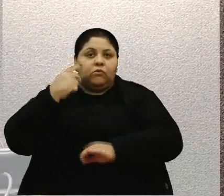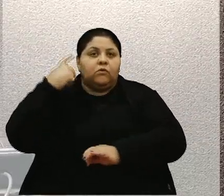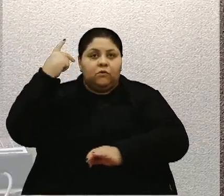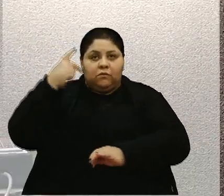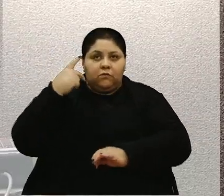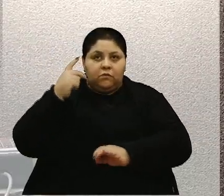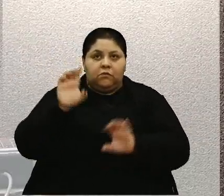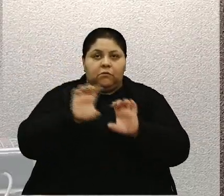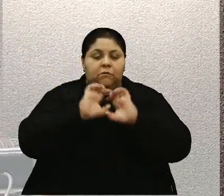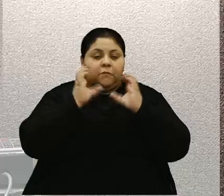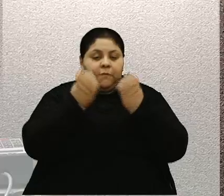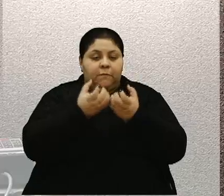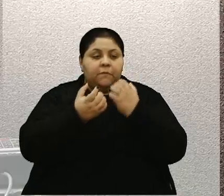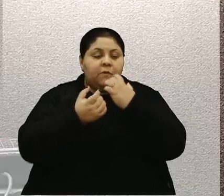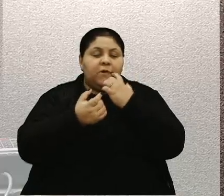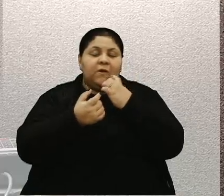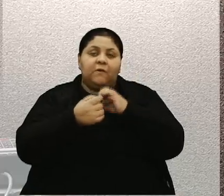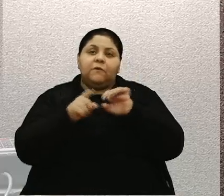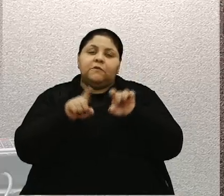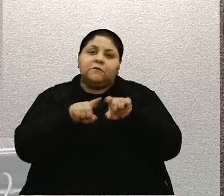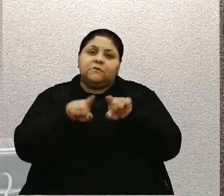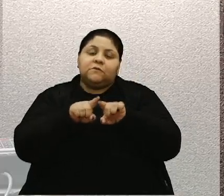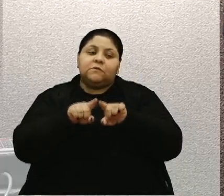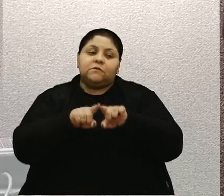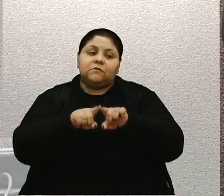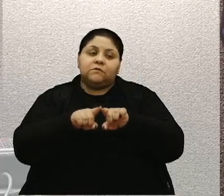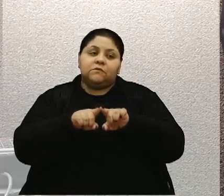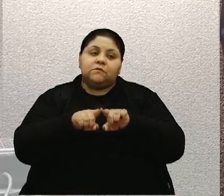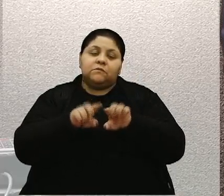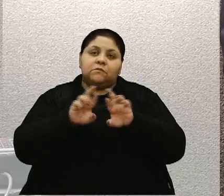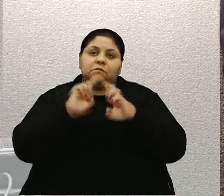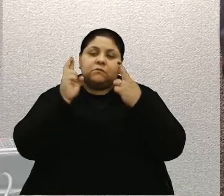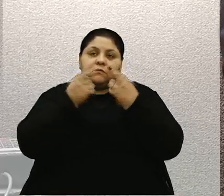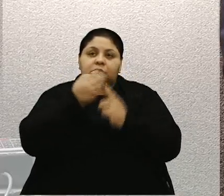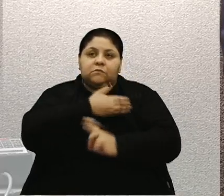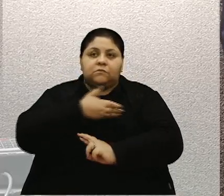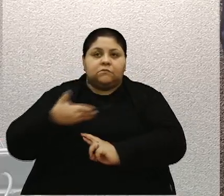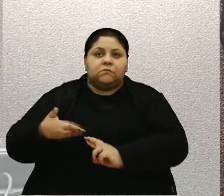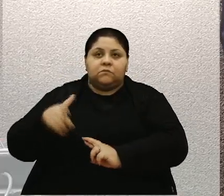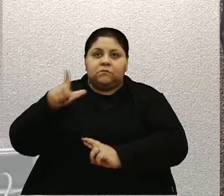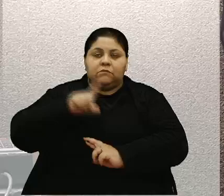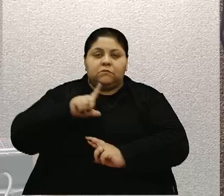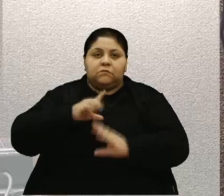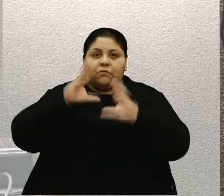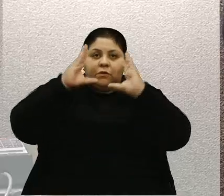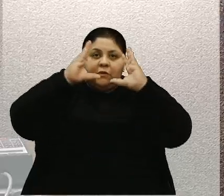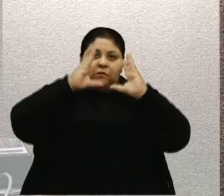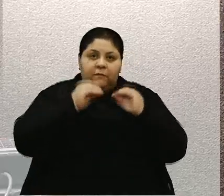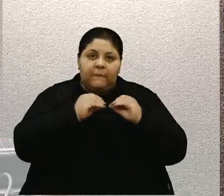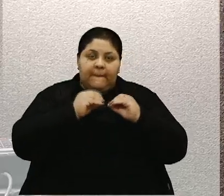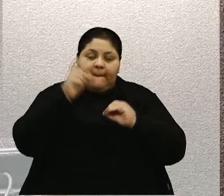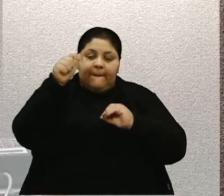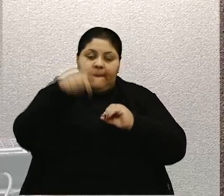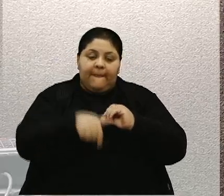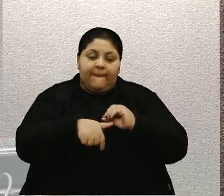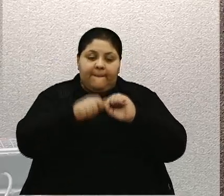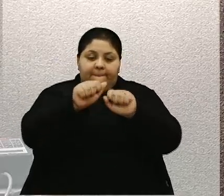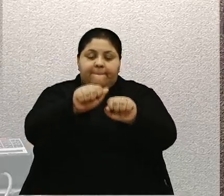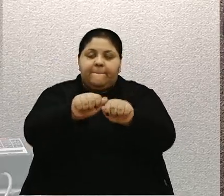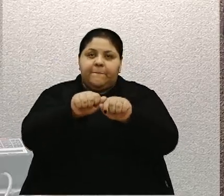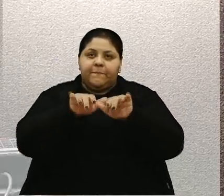e a comunidade, e também para a audiência pública que teremos à noite, então, aqui no